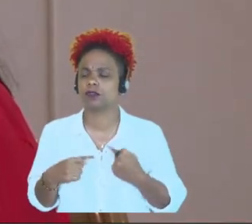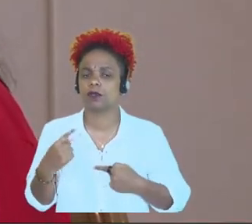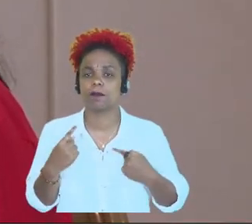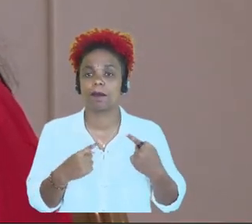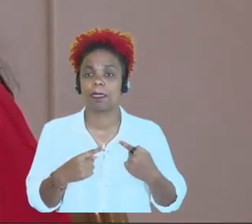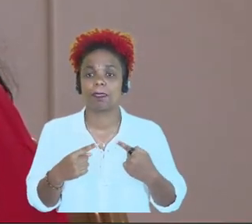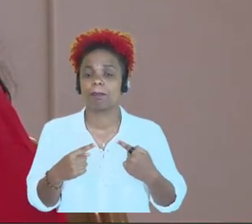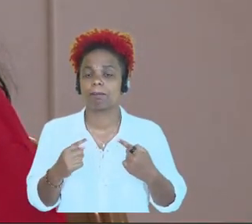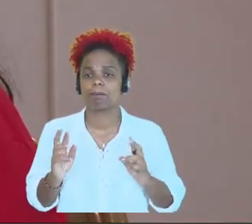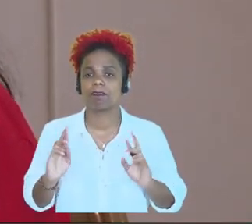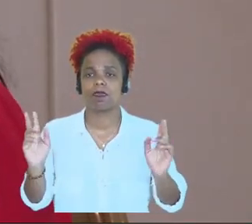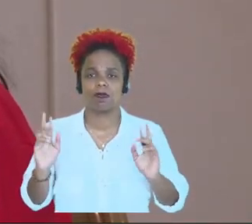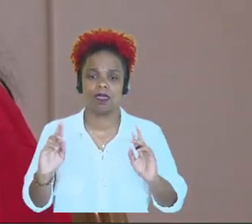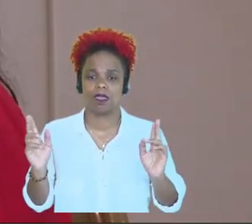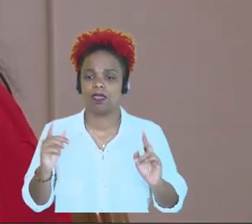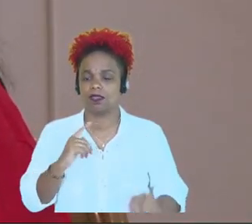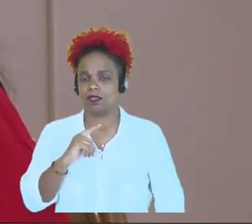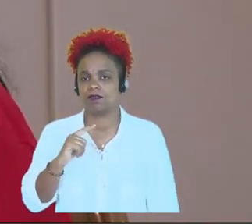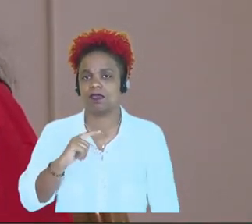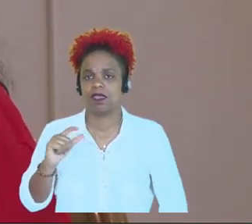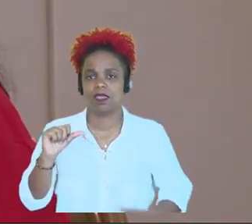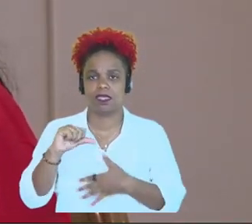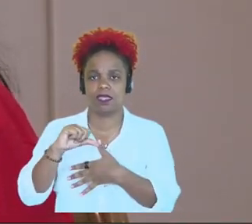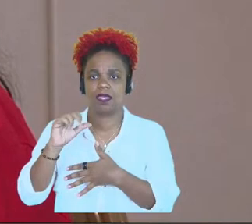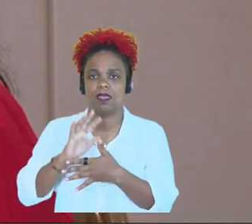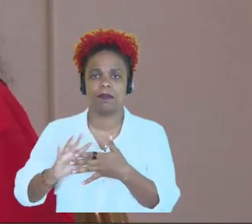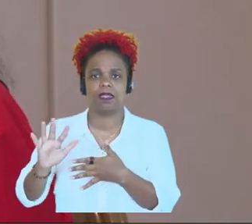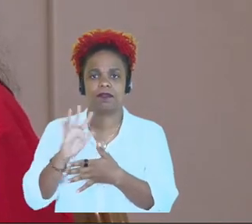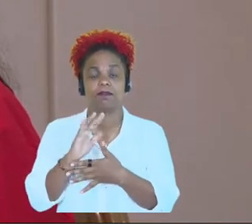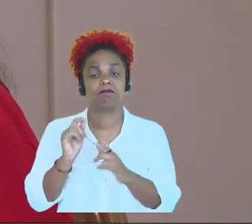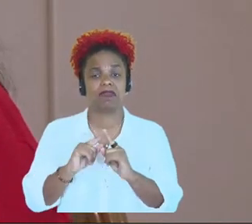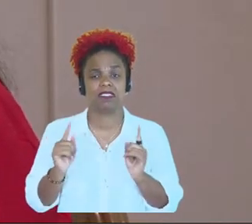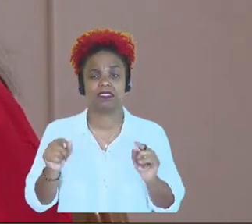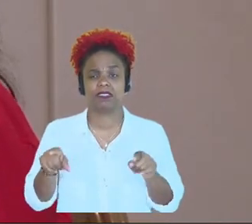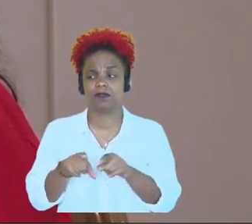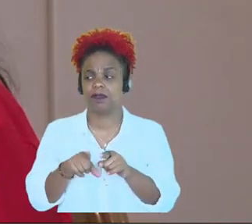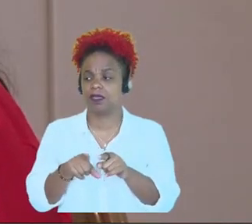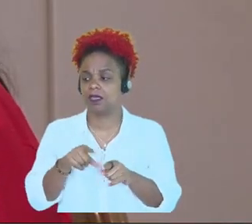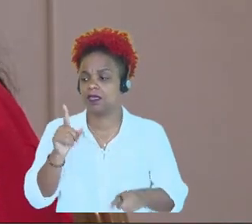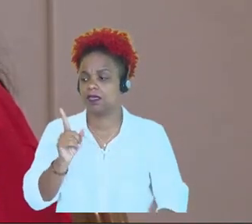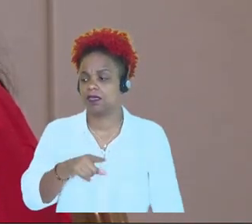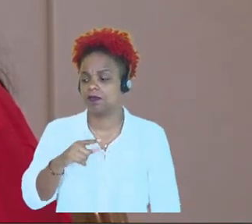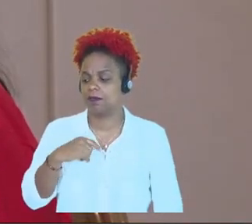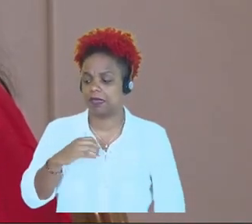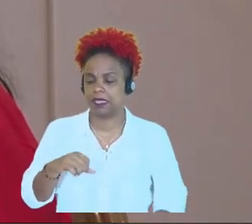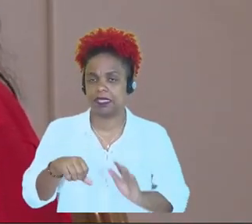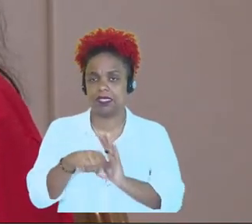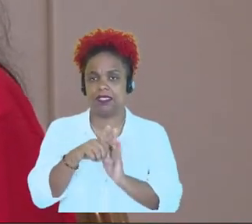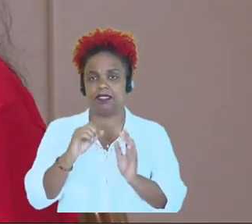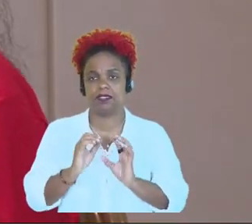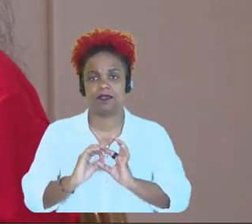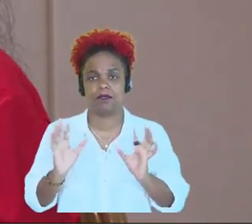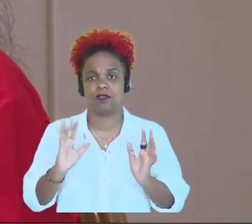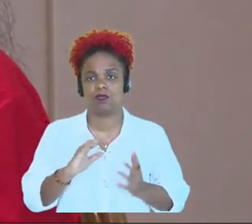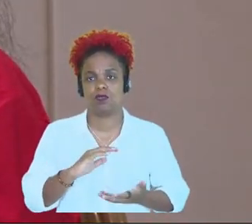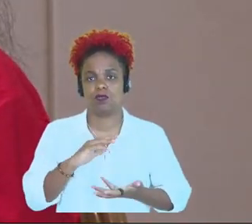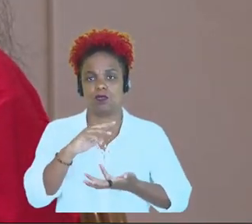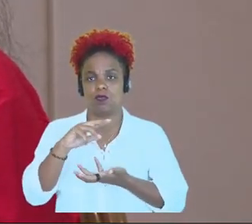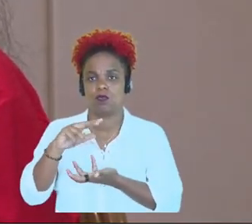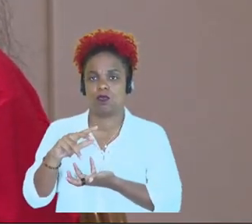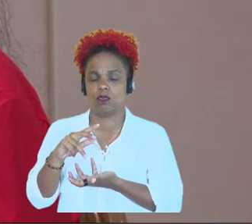uma particularidade, inclusive, não só da América Latina. É uma crise da democracia mundial.